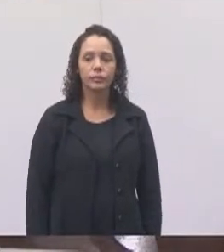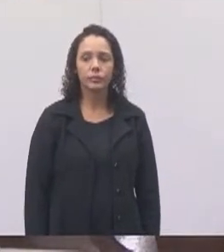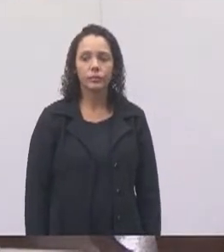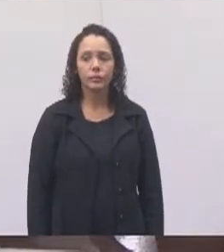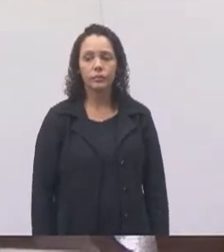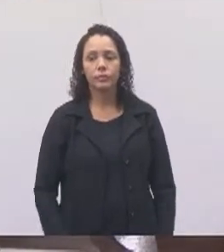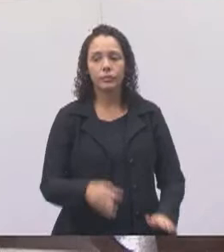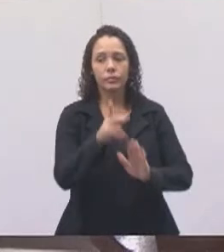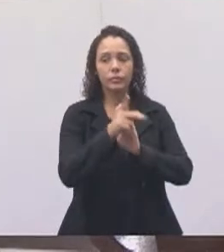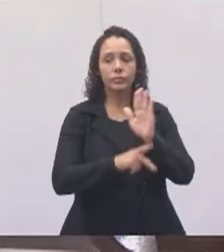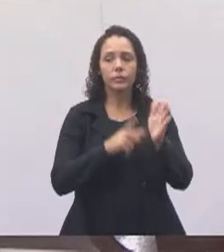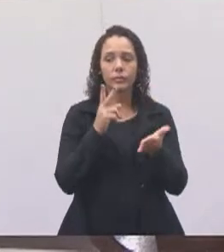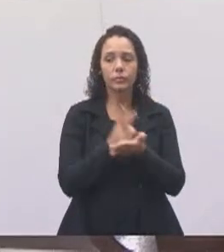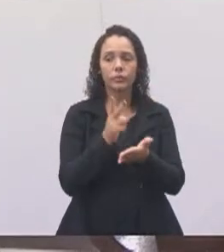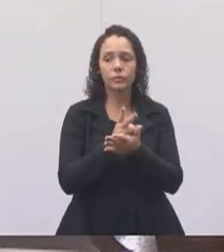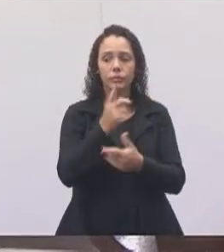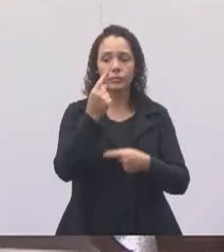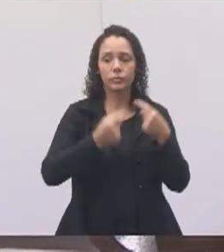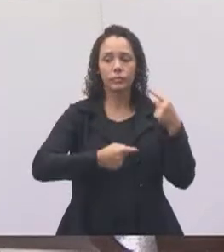O projeto continua em discussão.